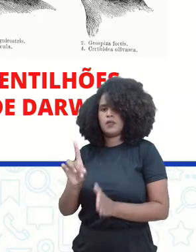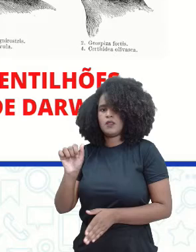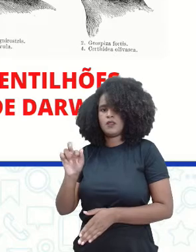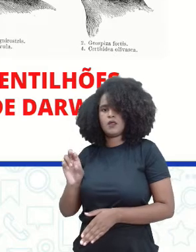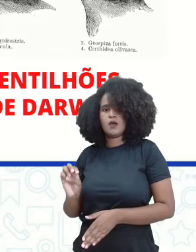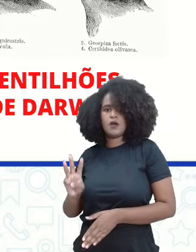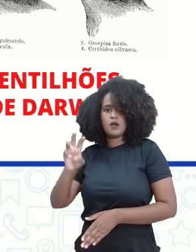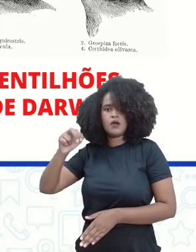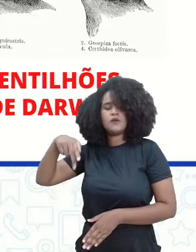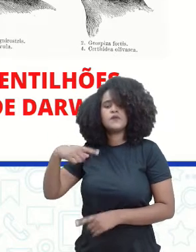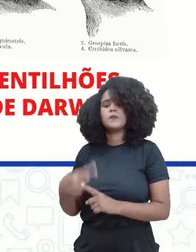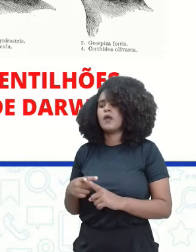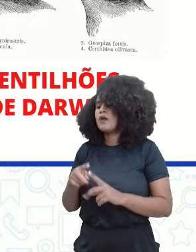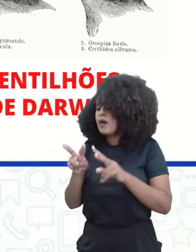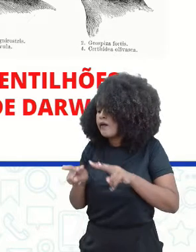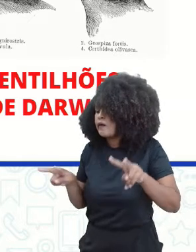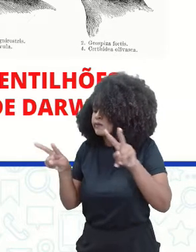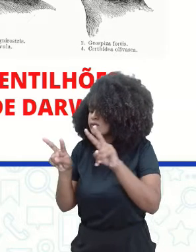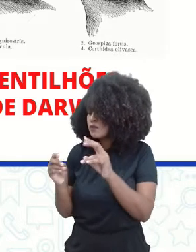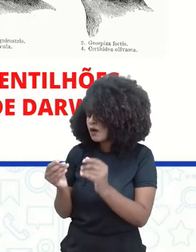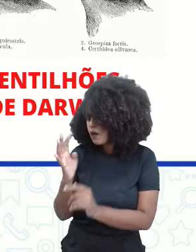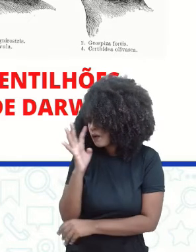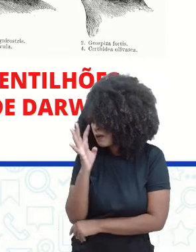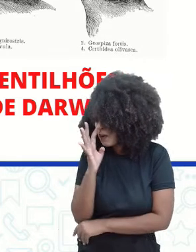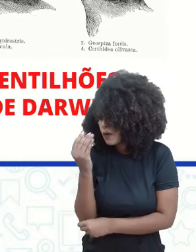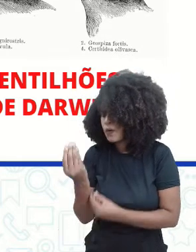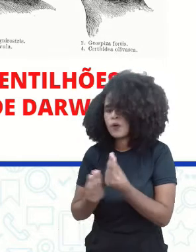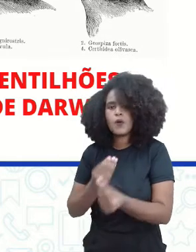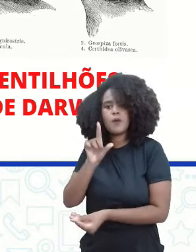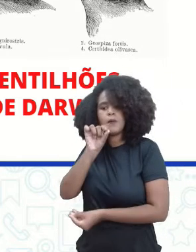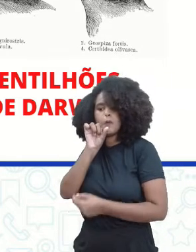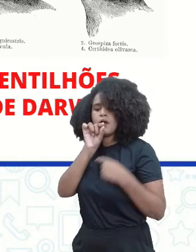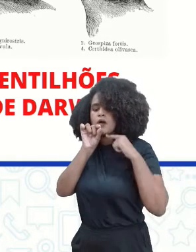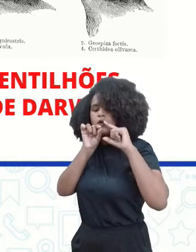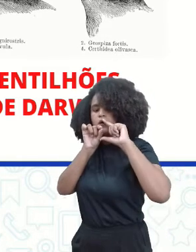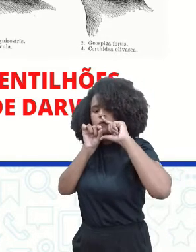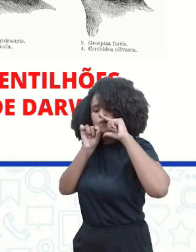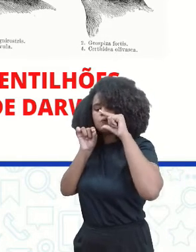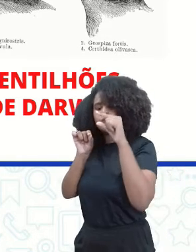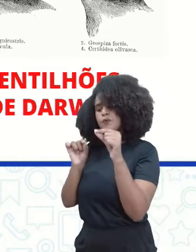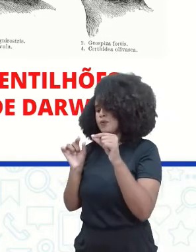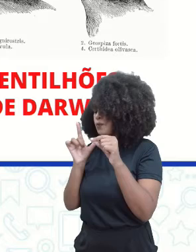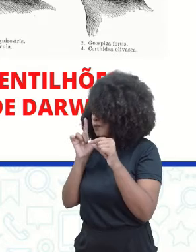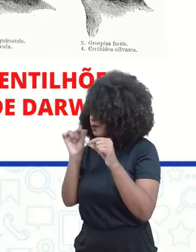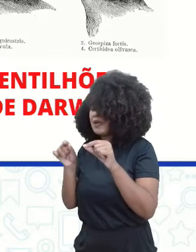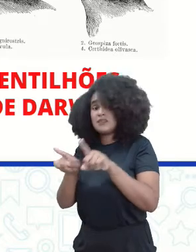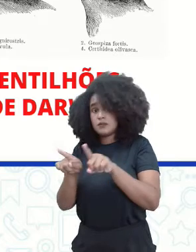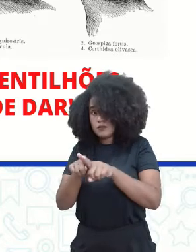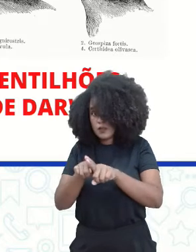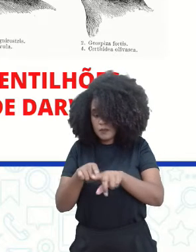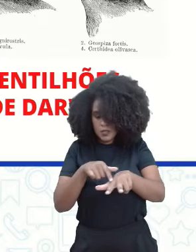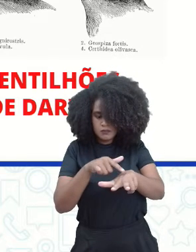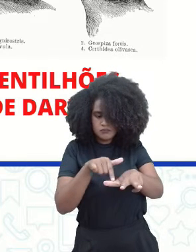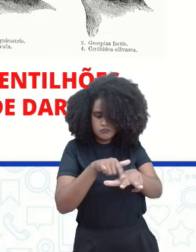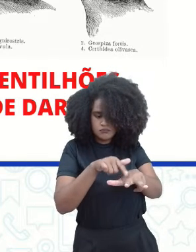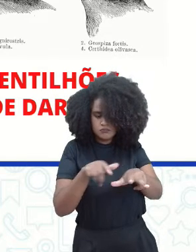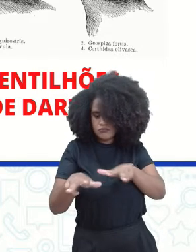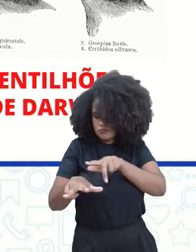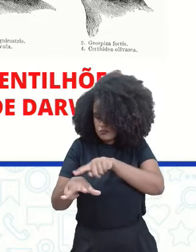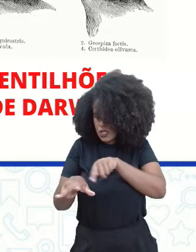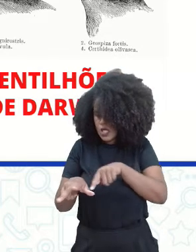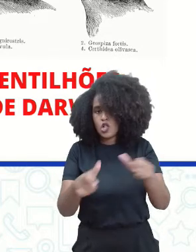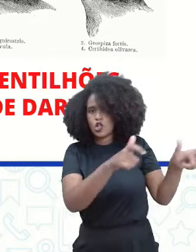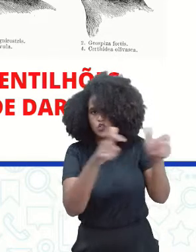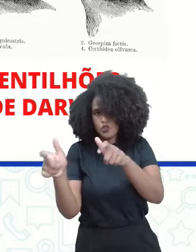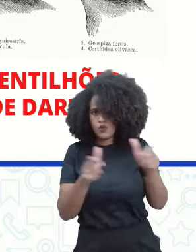ele observou essas transformações dos bicos e também de algumas patas em ilhas diferentes.